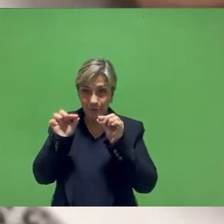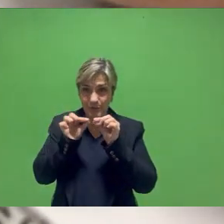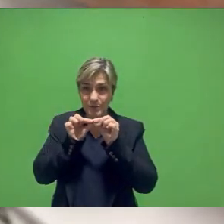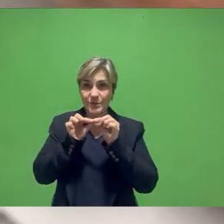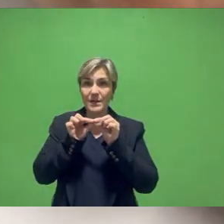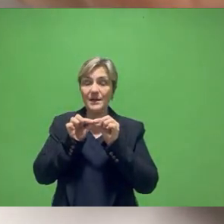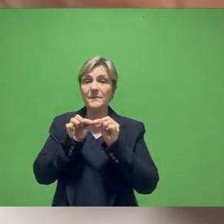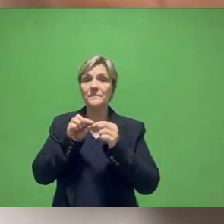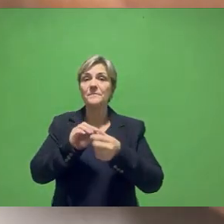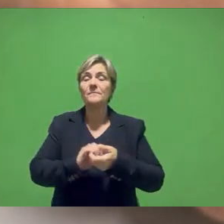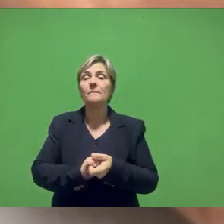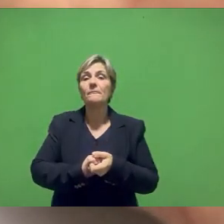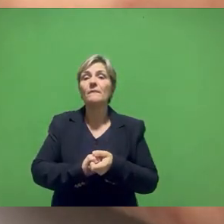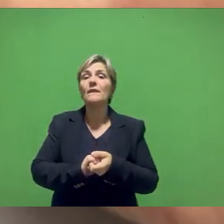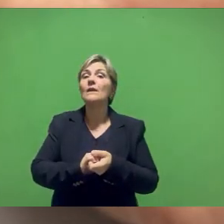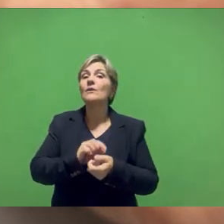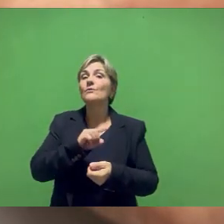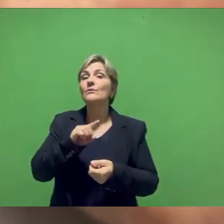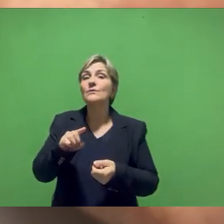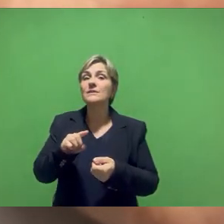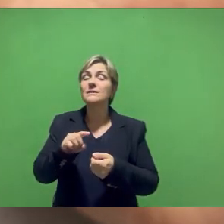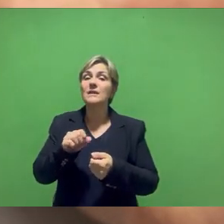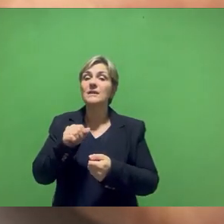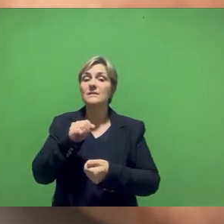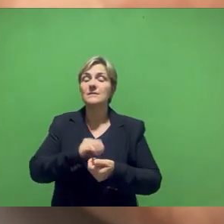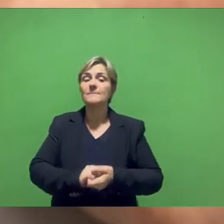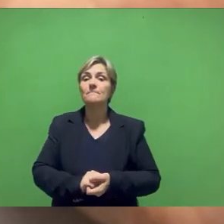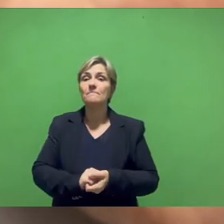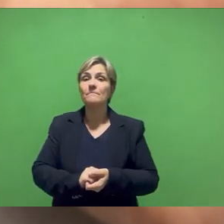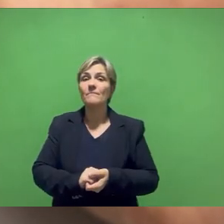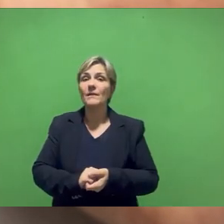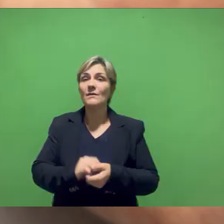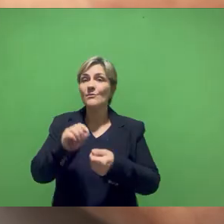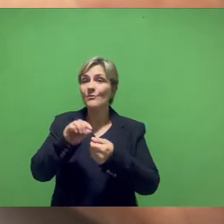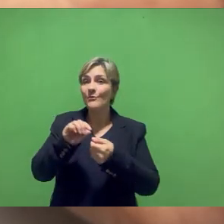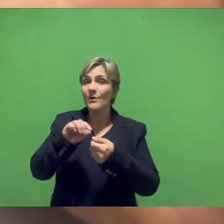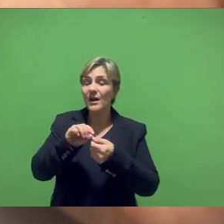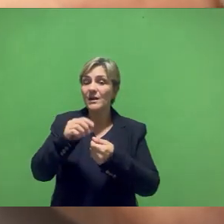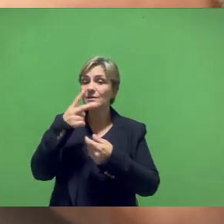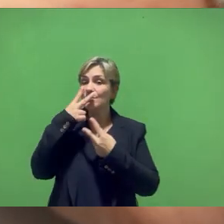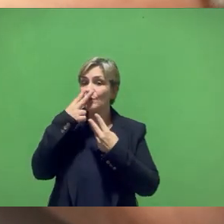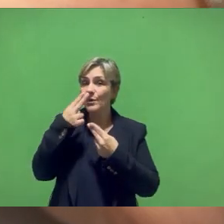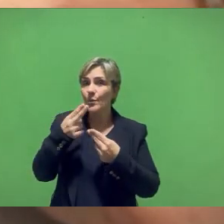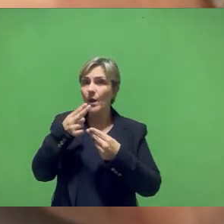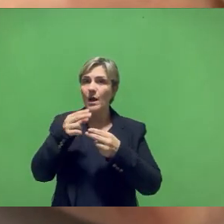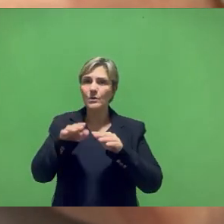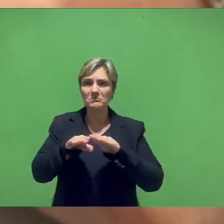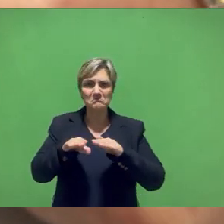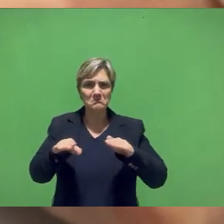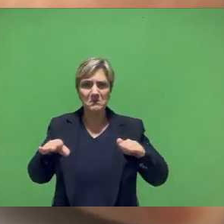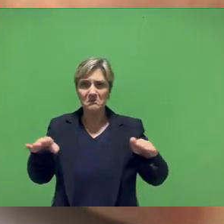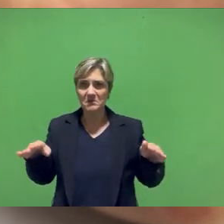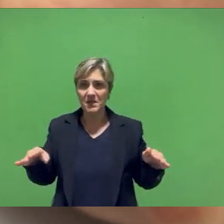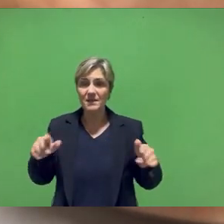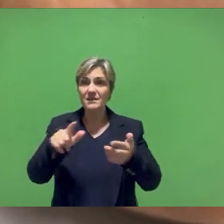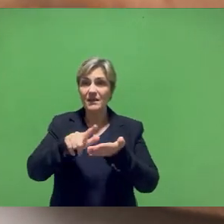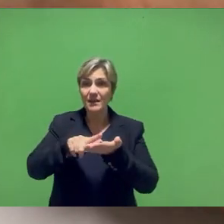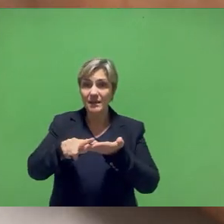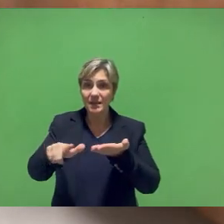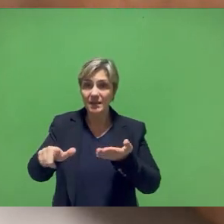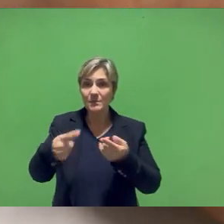forem fechar a seringa, vocês com a agulha, vocês façam isso em cima de uma mesa, de uma bancada